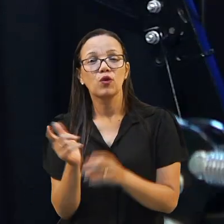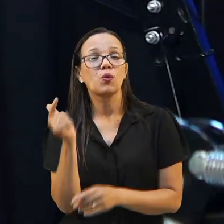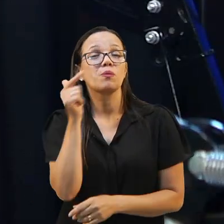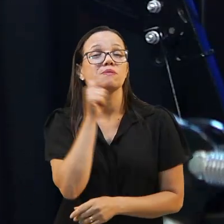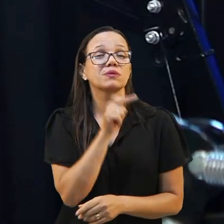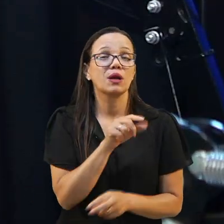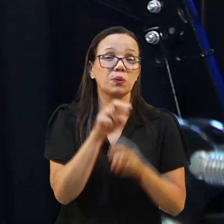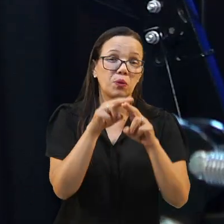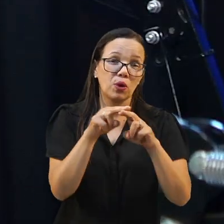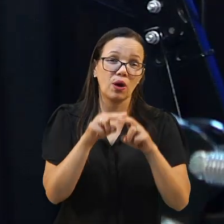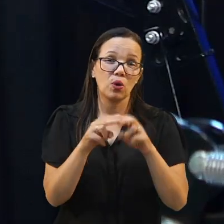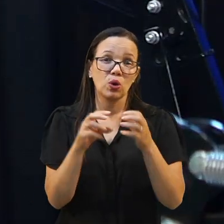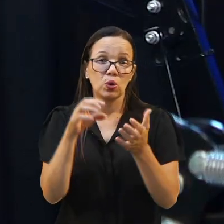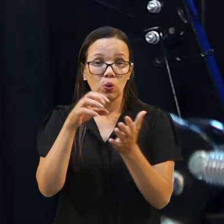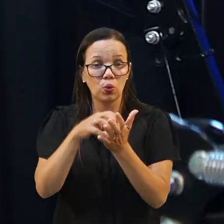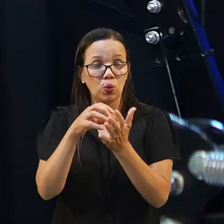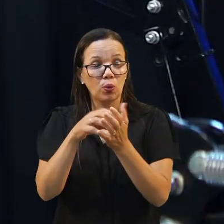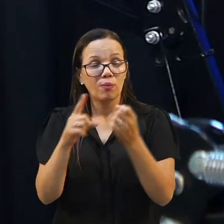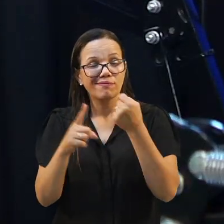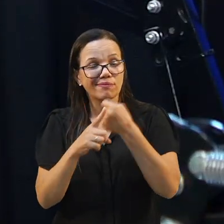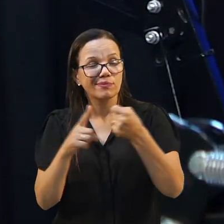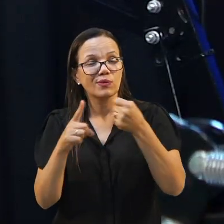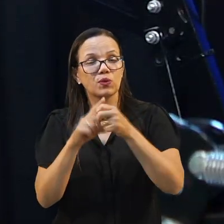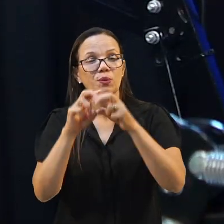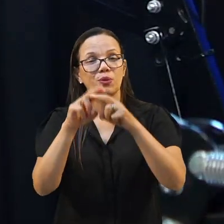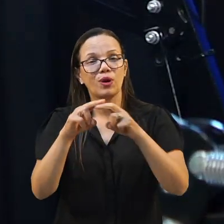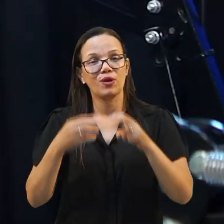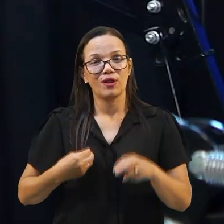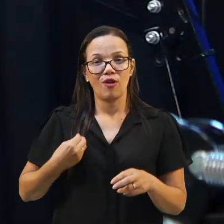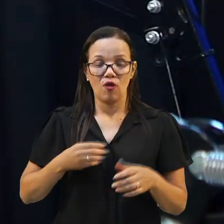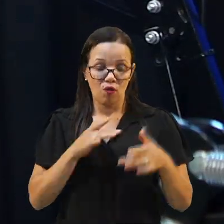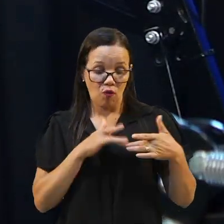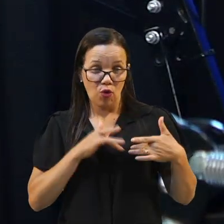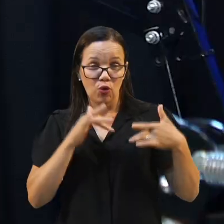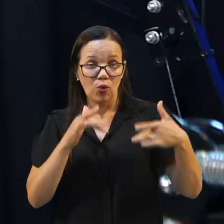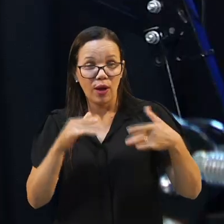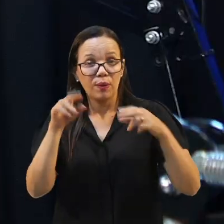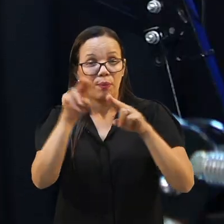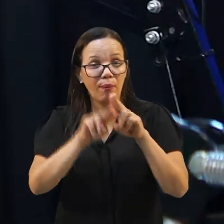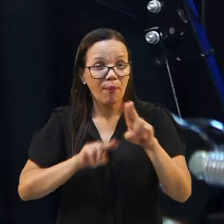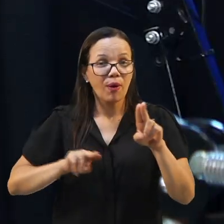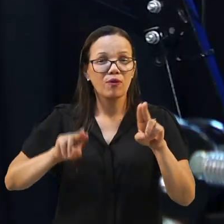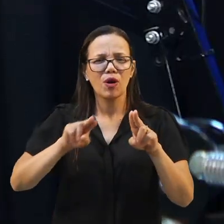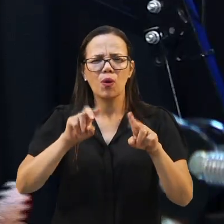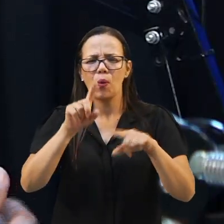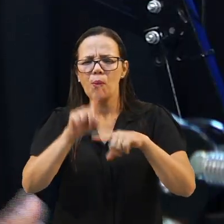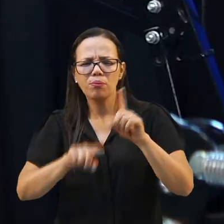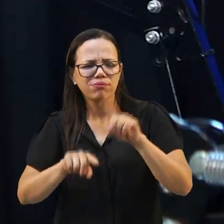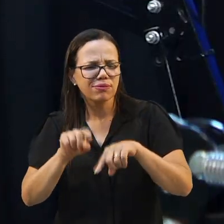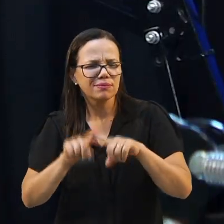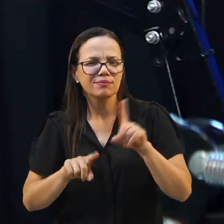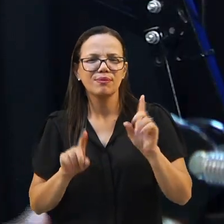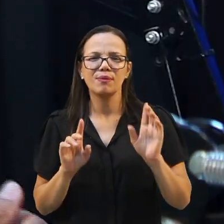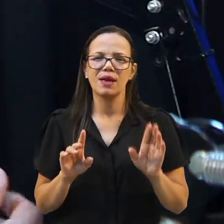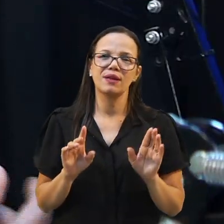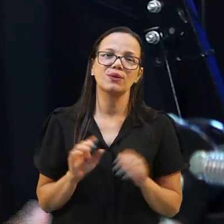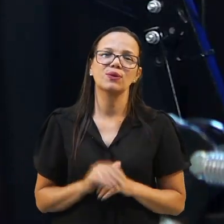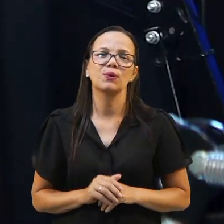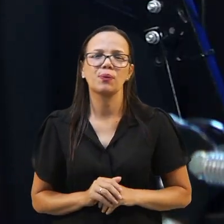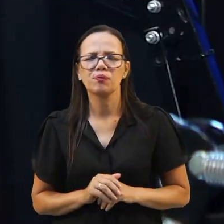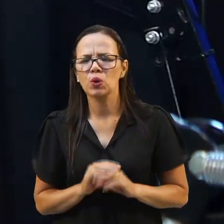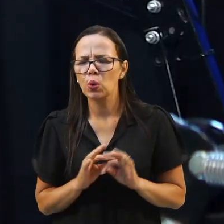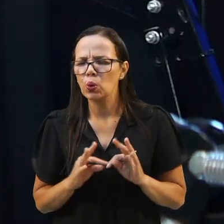conquistado através do Grupo Luta pela Vida, foi doado para a universidade, os equipamentos, acelerador